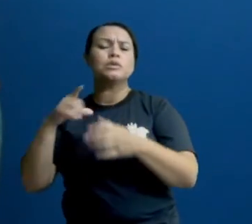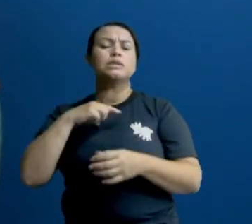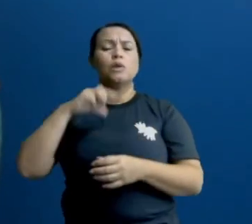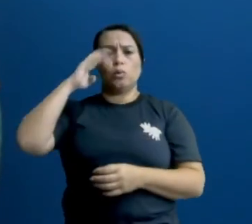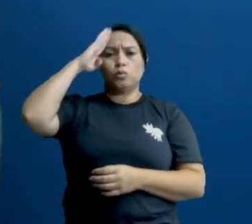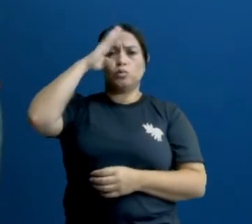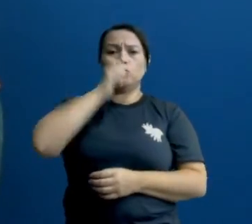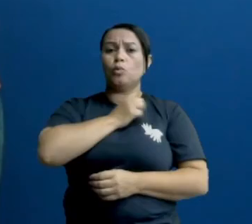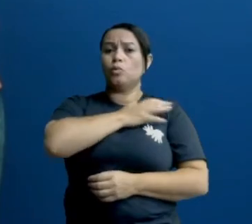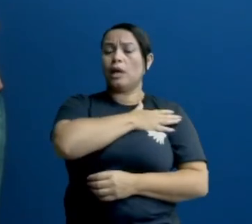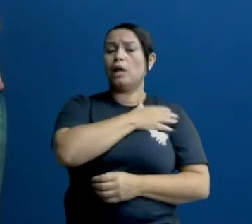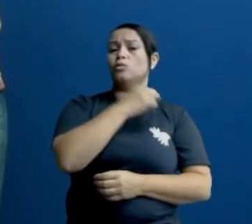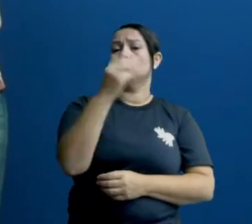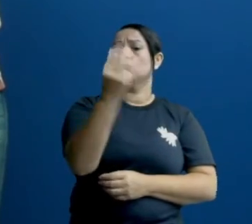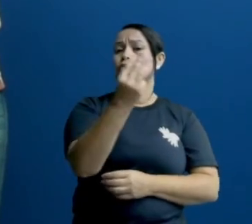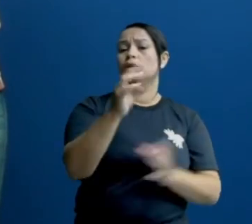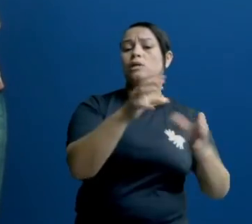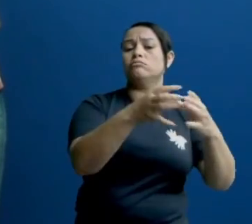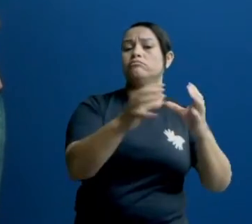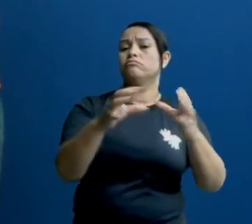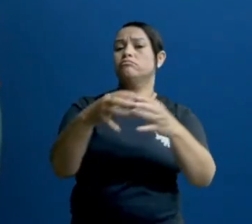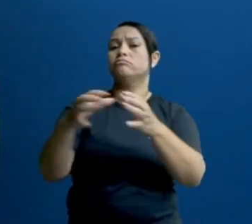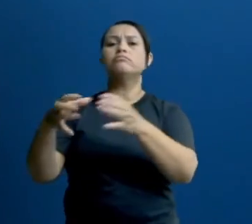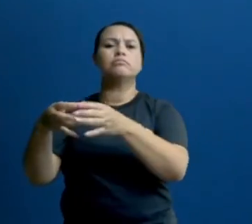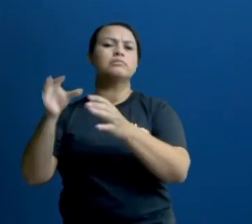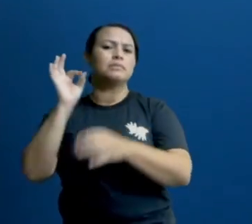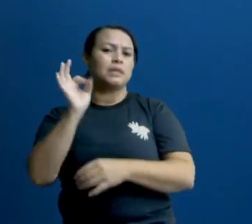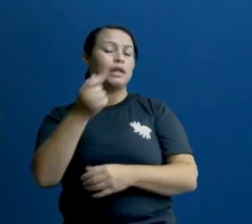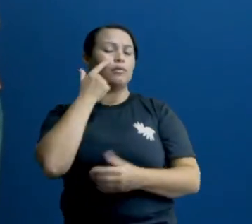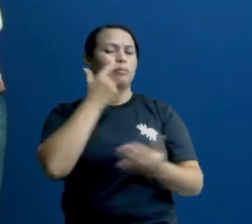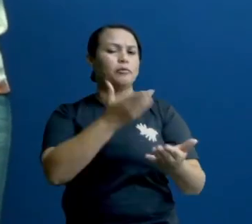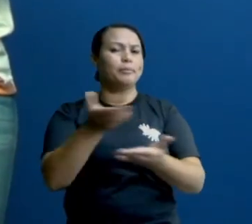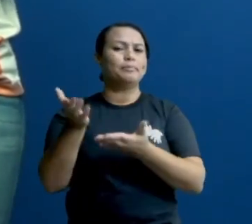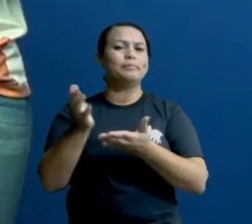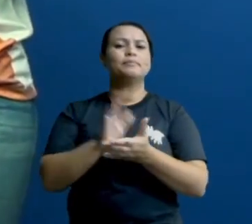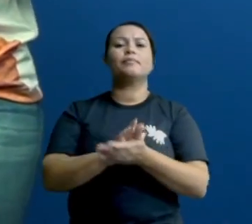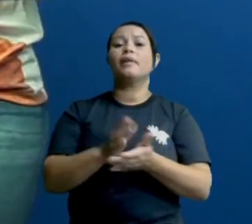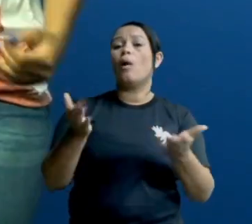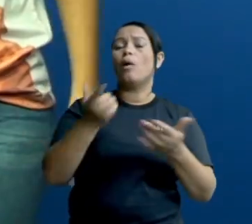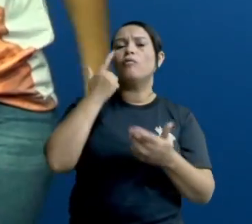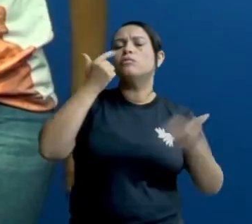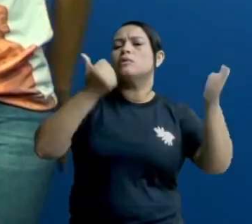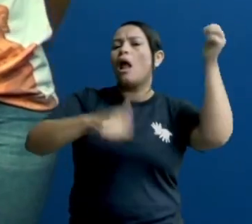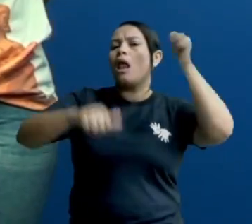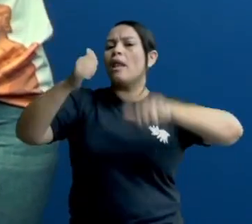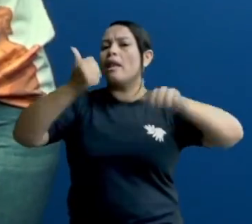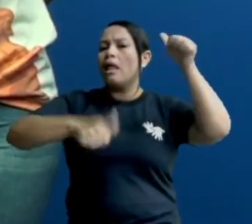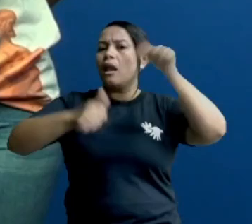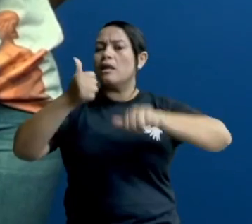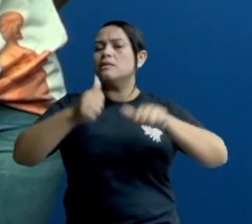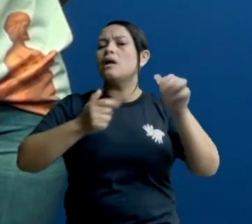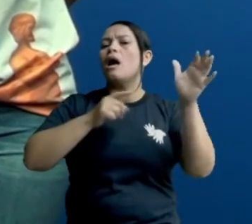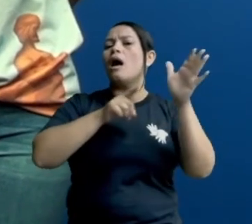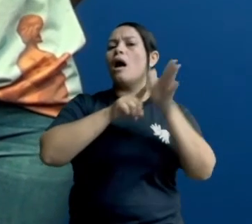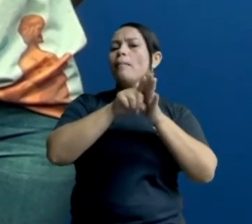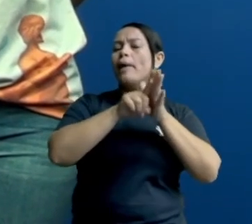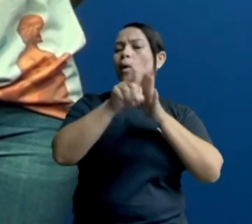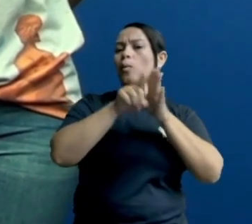há nos 3 esquadrões, certo? Então, vamos lá. Vamos analisar os dados do